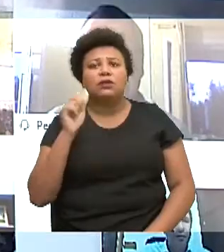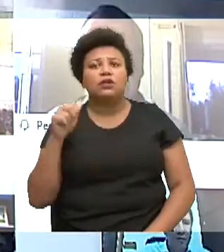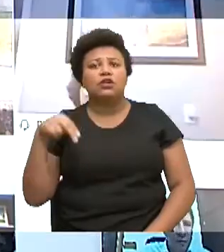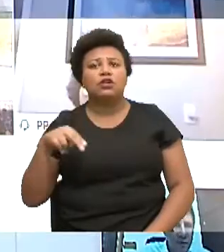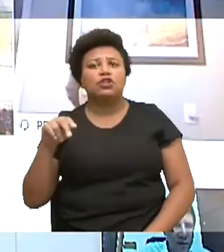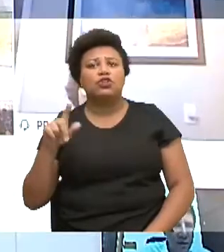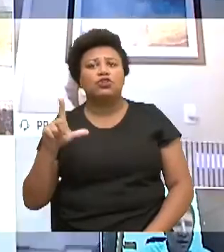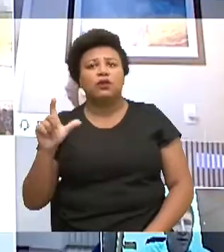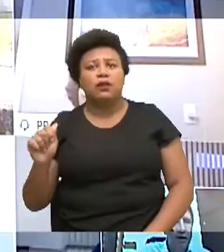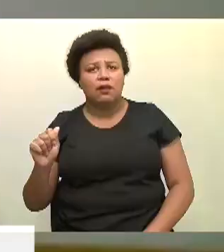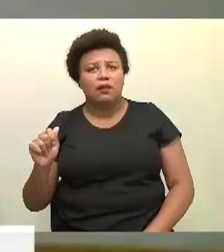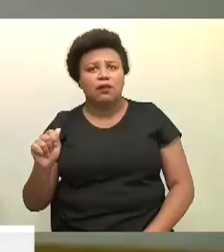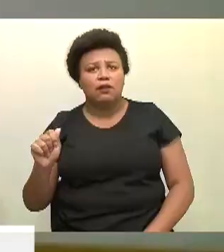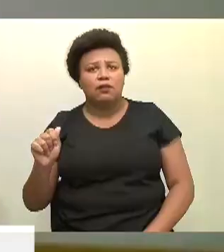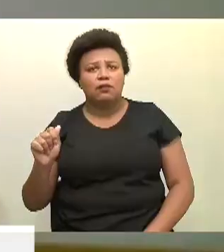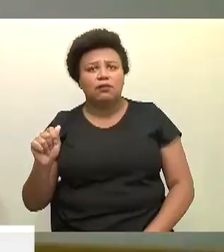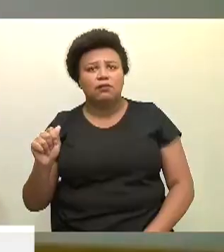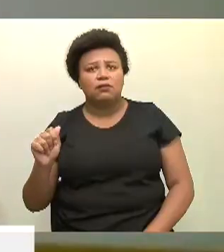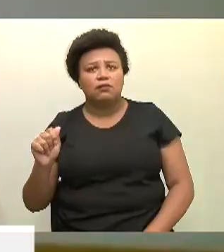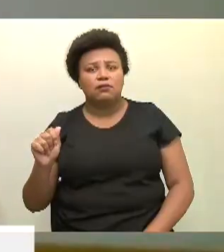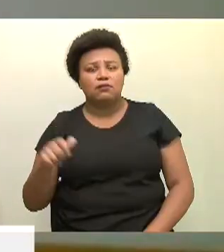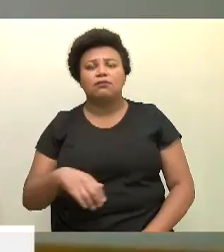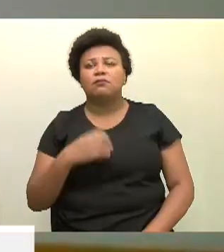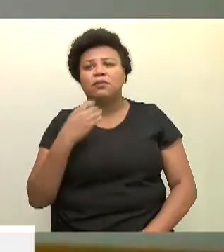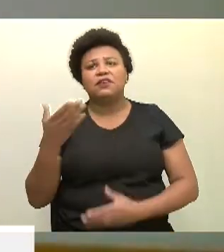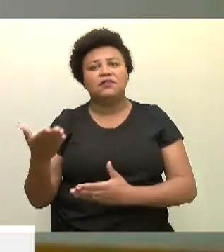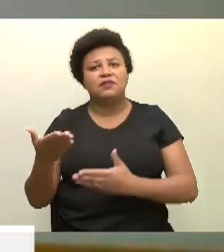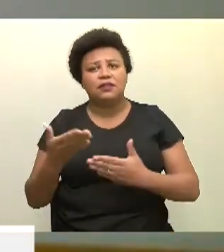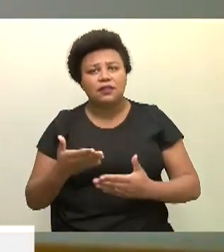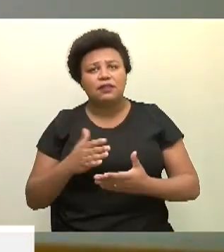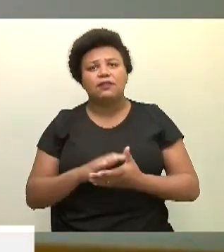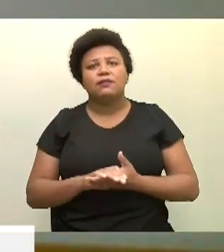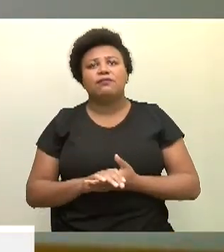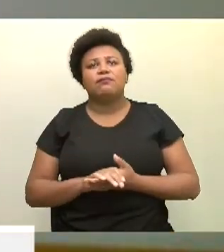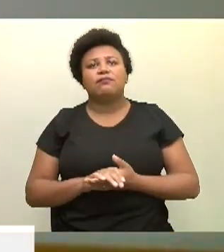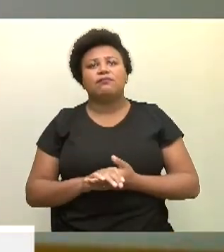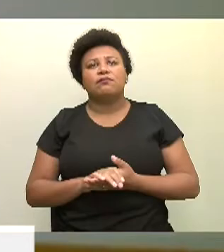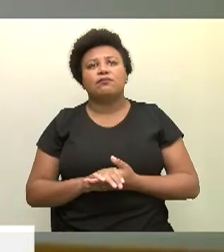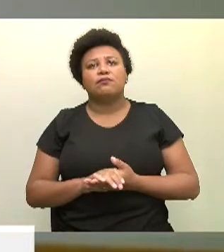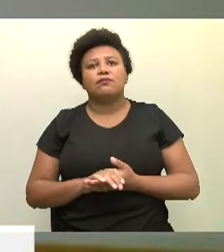por Ângela Salton Bono. Ângela, bem-vinda, então, a Ângela, a Priscila.